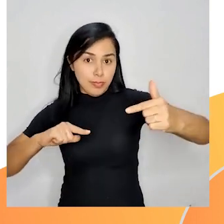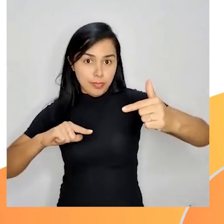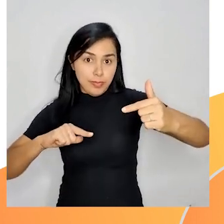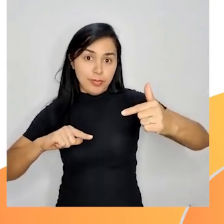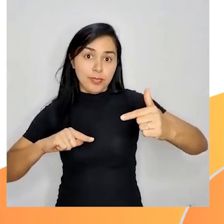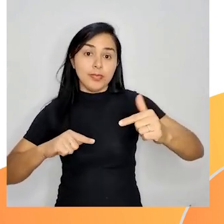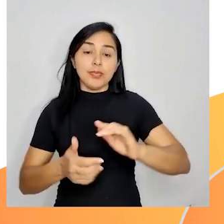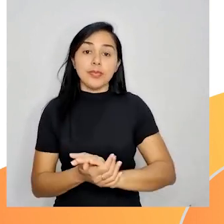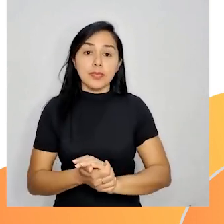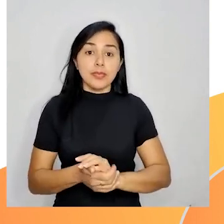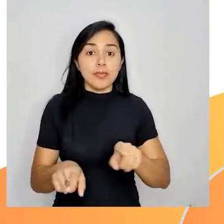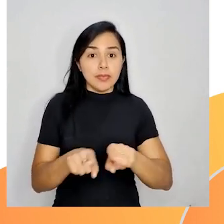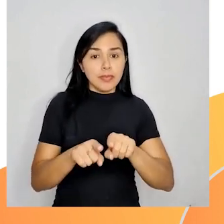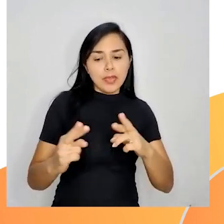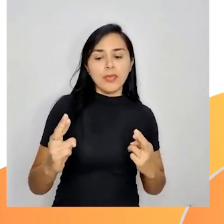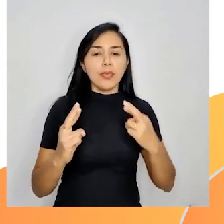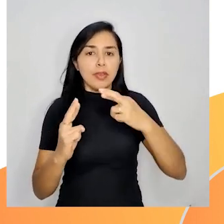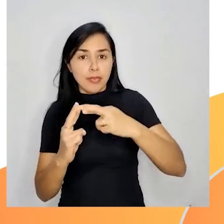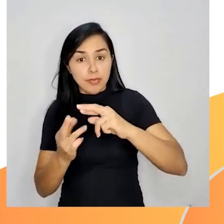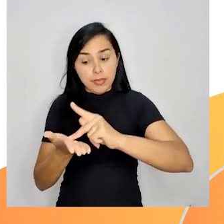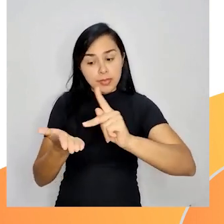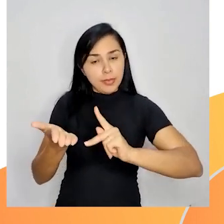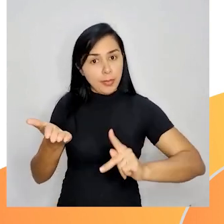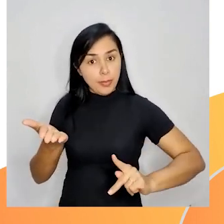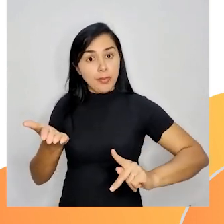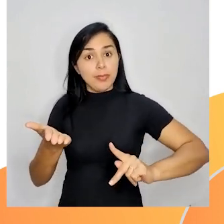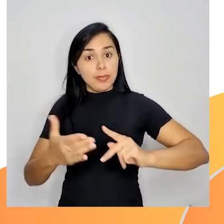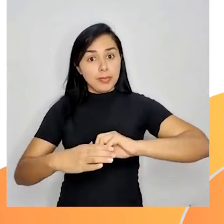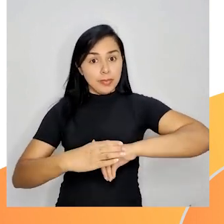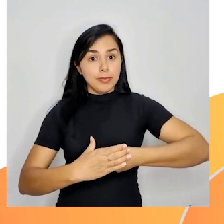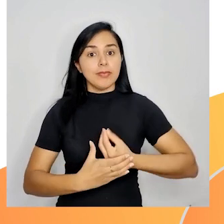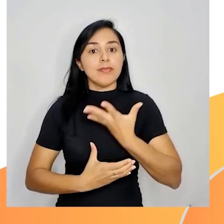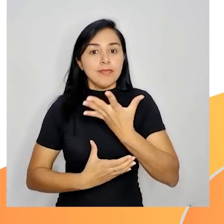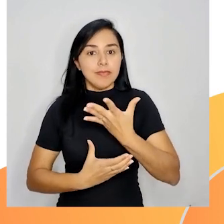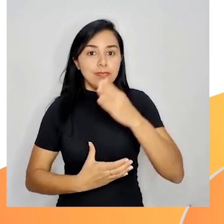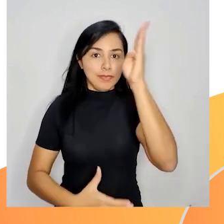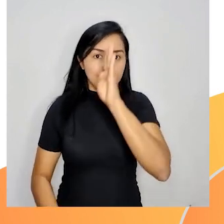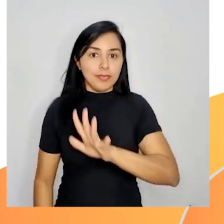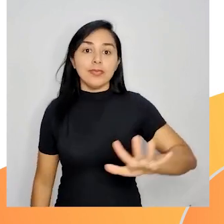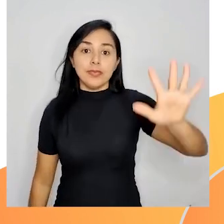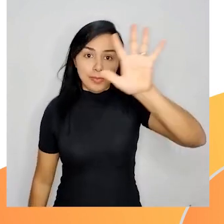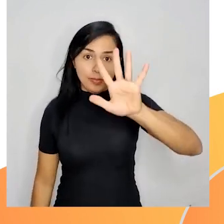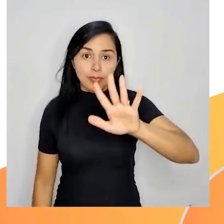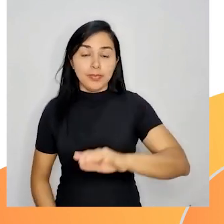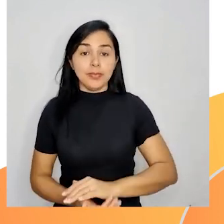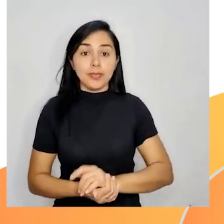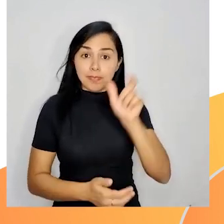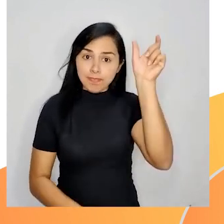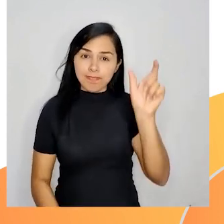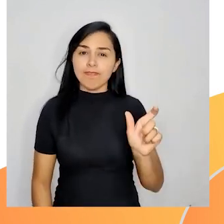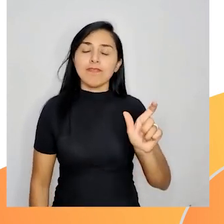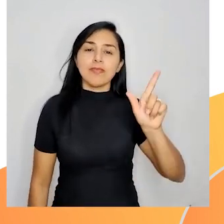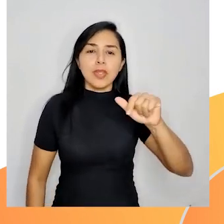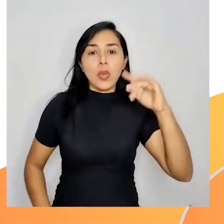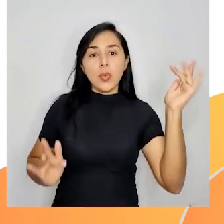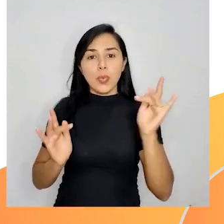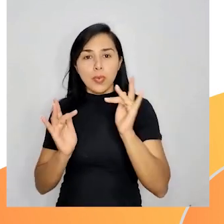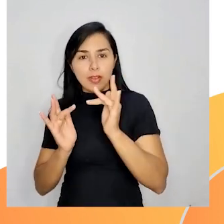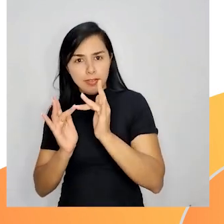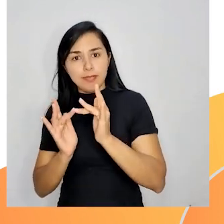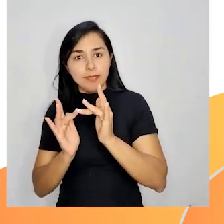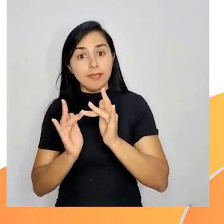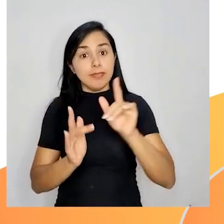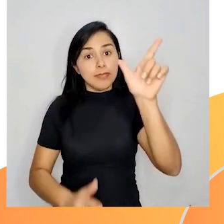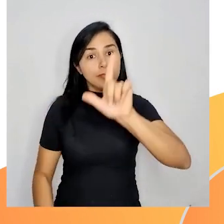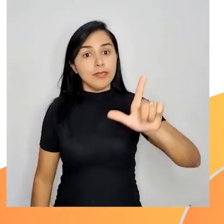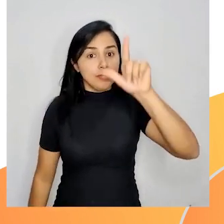mais altos da poesia lírica nacional. É considerado um clássico da literatura